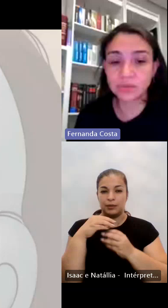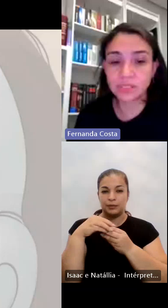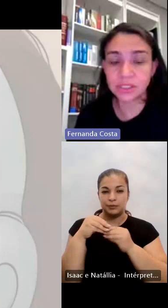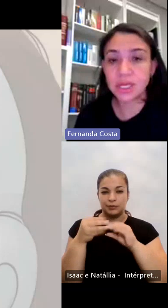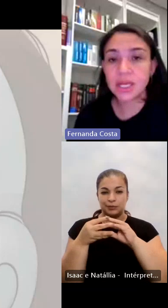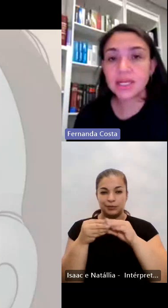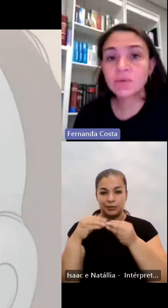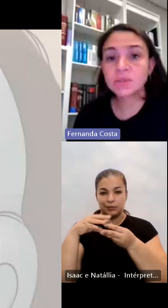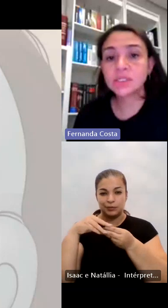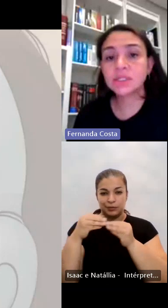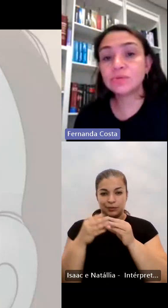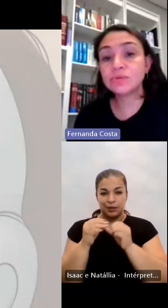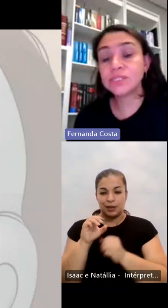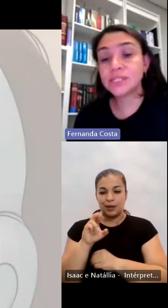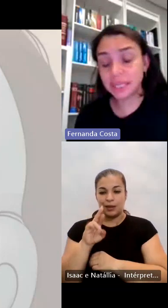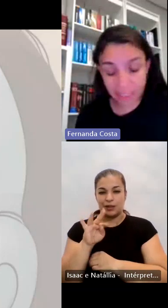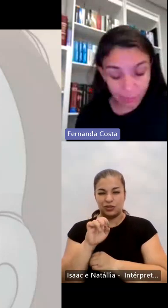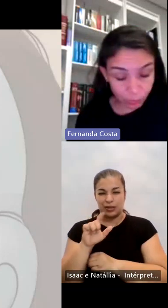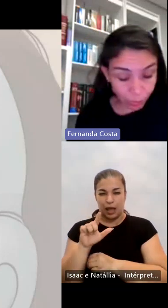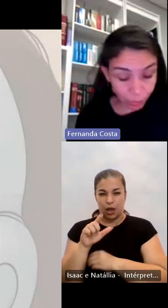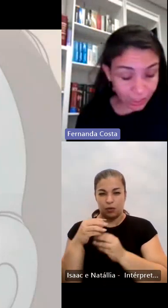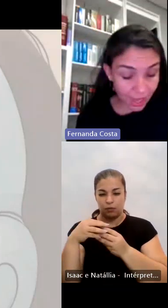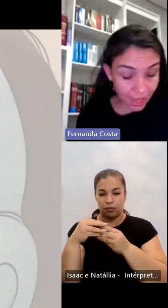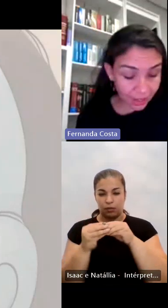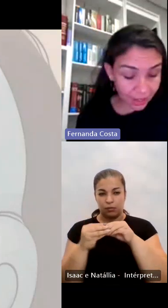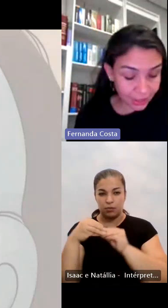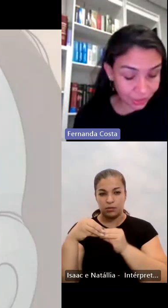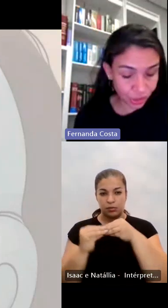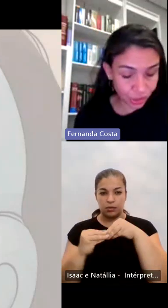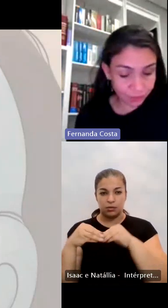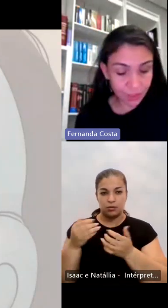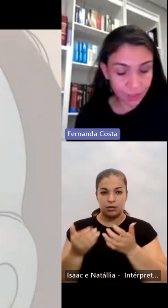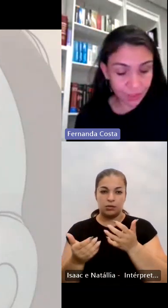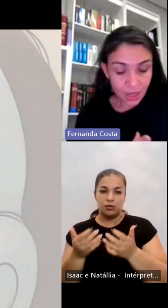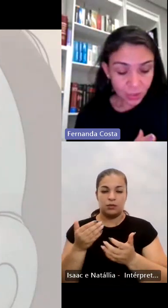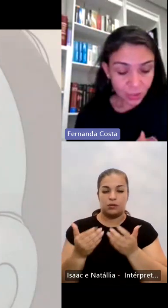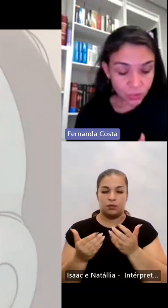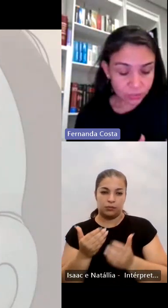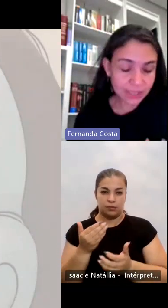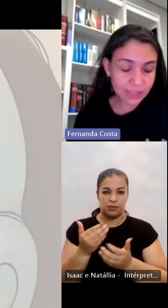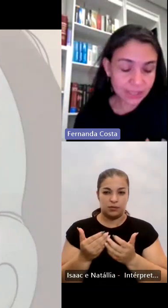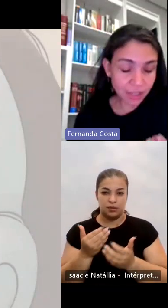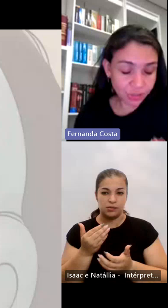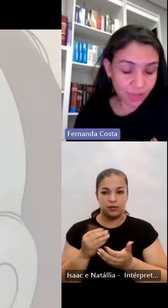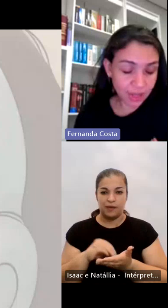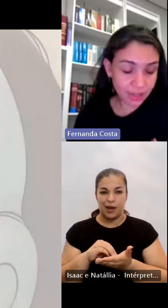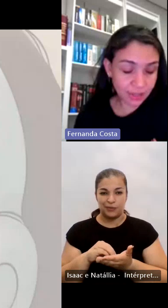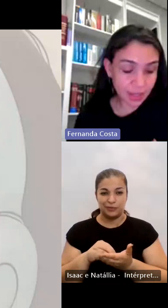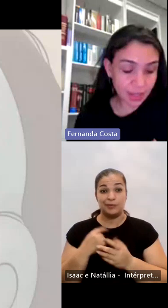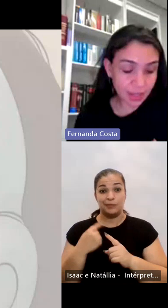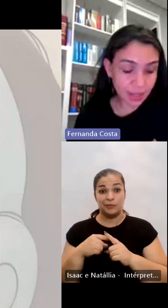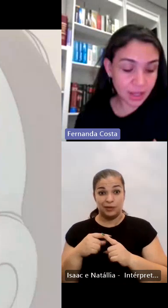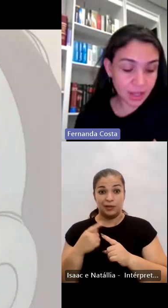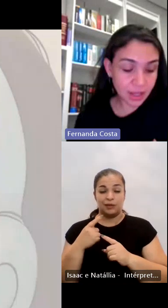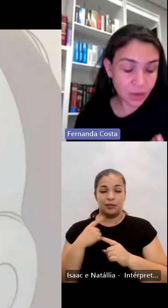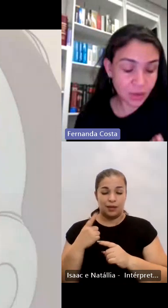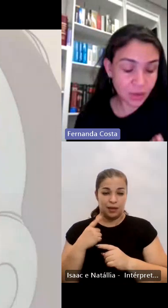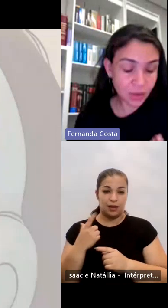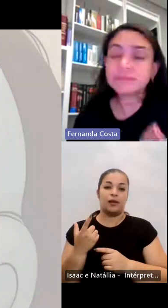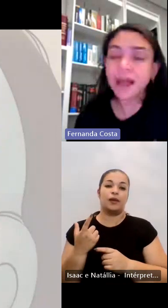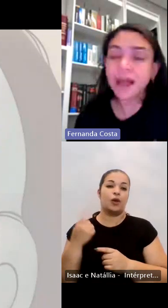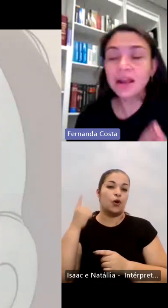deslocados, causando um desequilíbrio, porque além de dessa parte interna